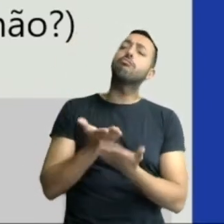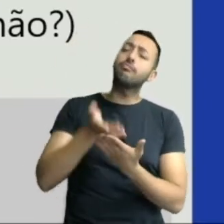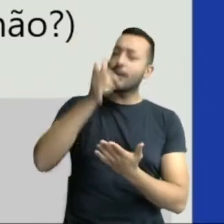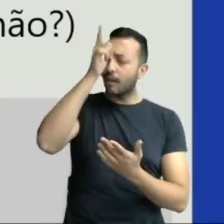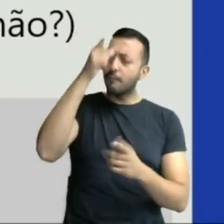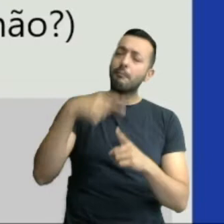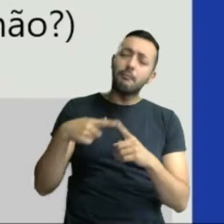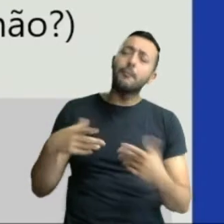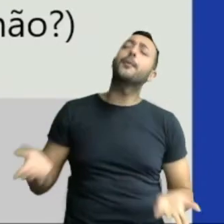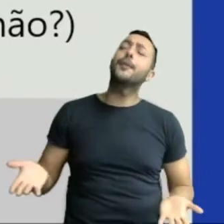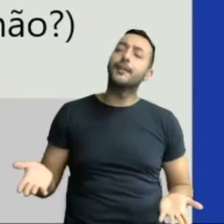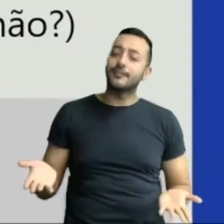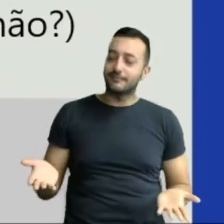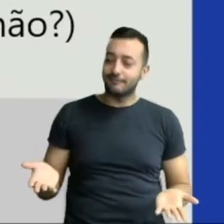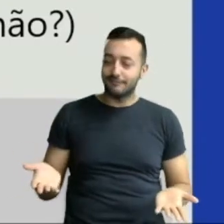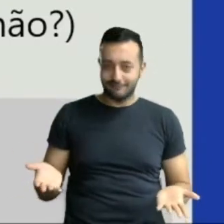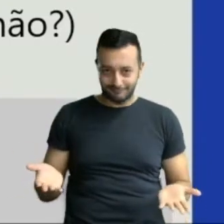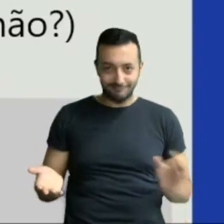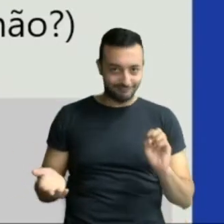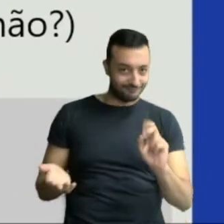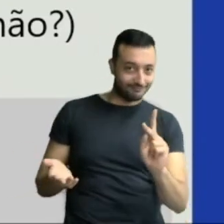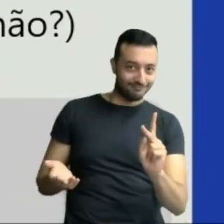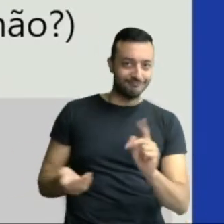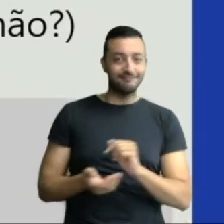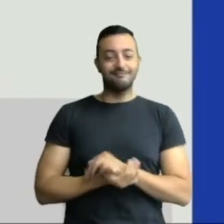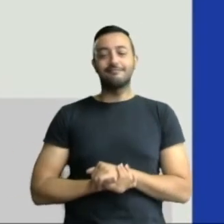inglesa. Why do you study German? Ok?